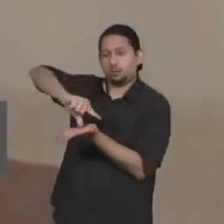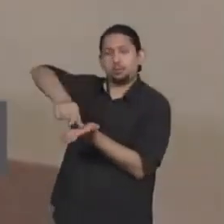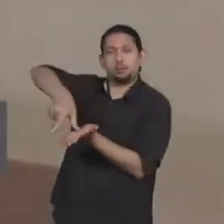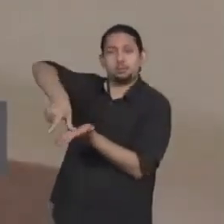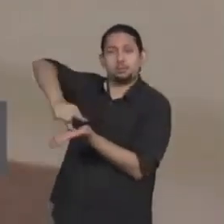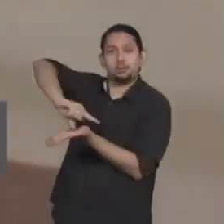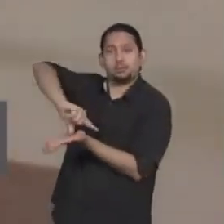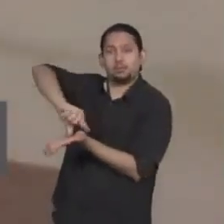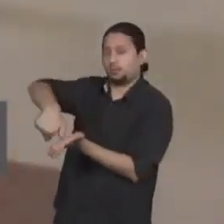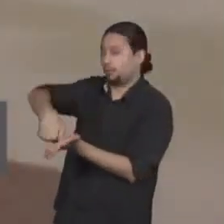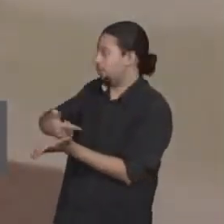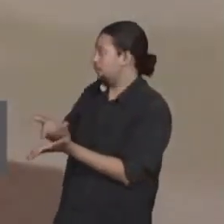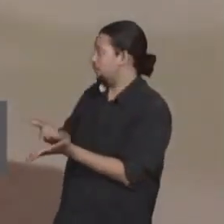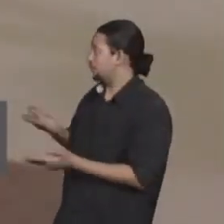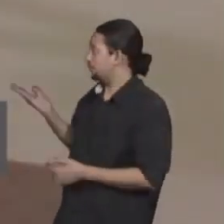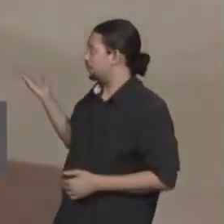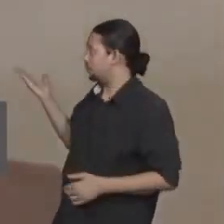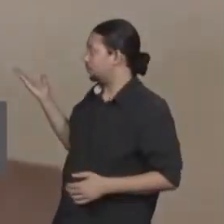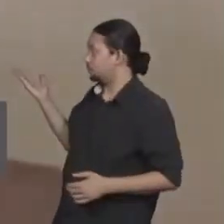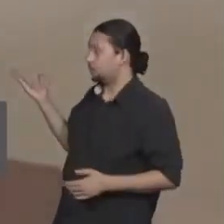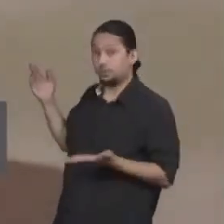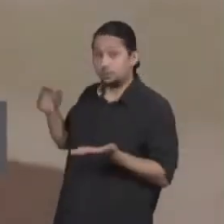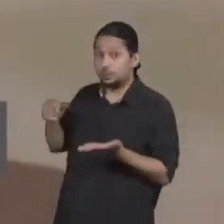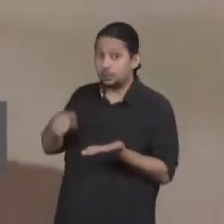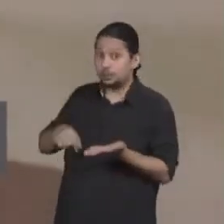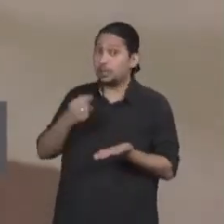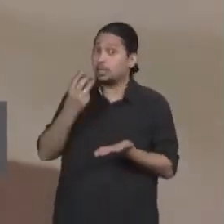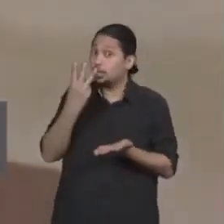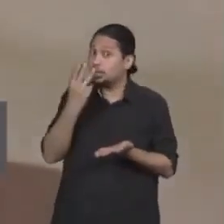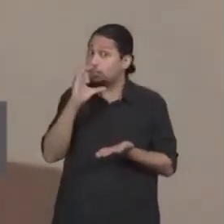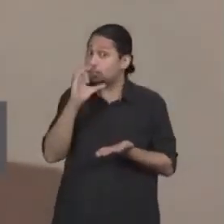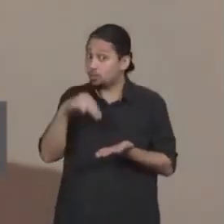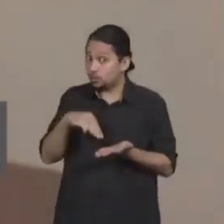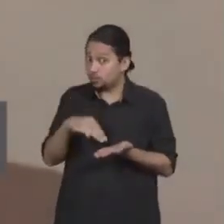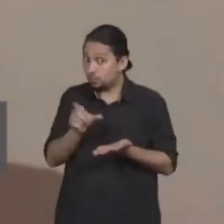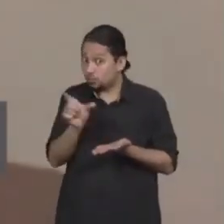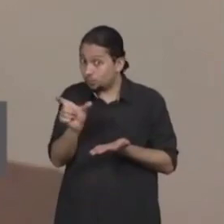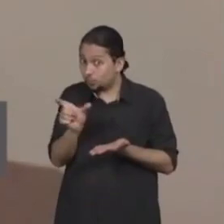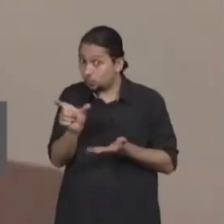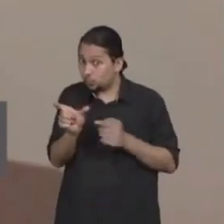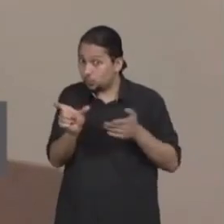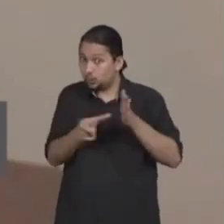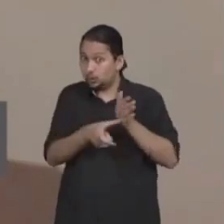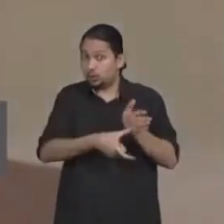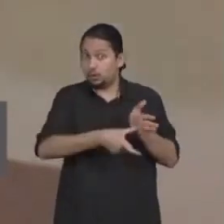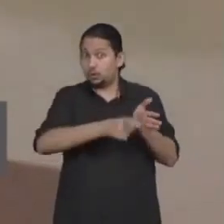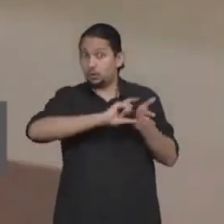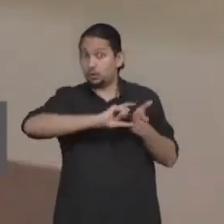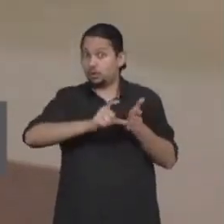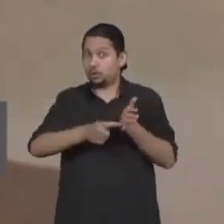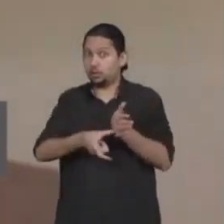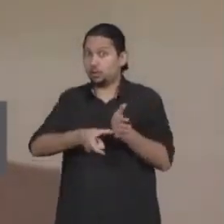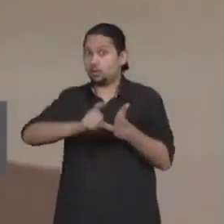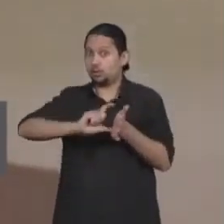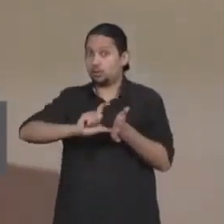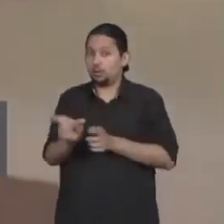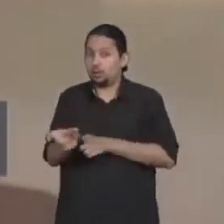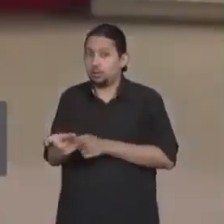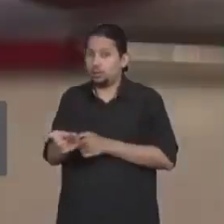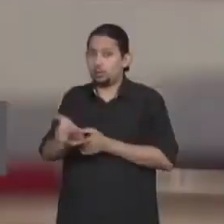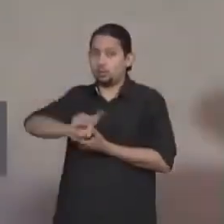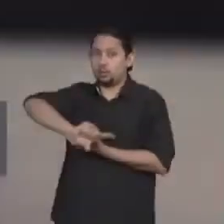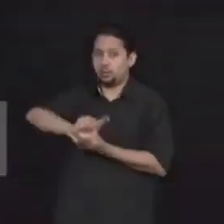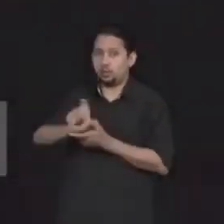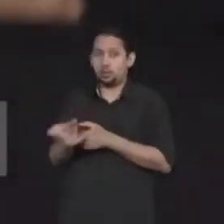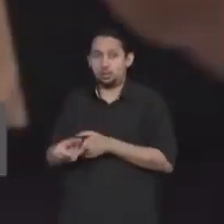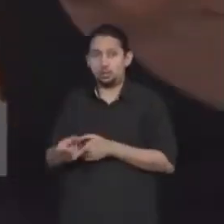papelão, vai fazer o círculo ali de 3 centímetros que você já mediu ali com o seu compasso, vai marcar ele e ele vai ficar